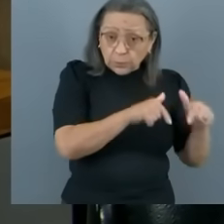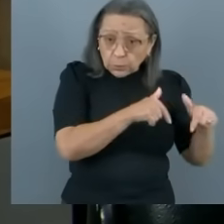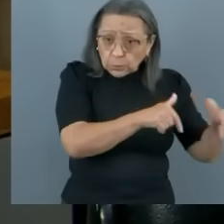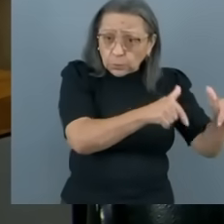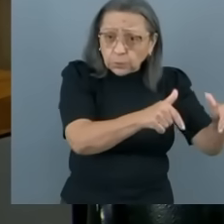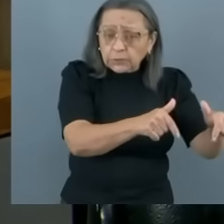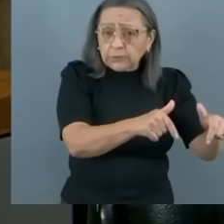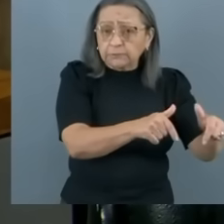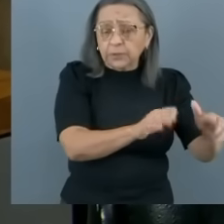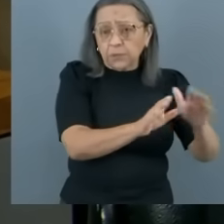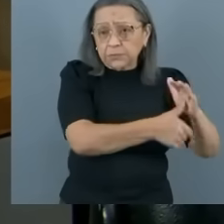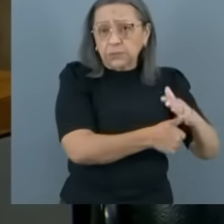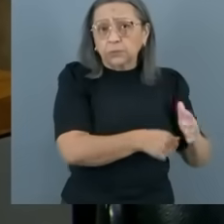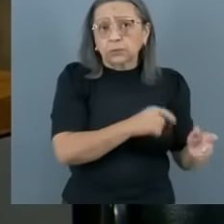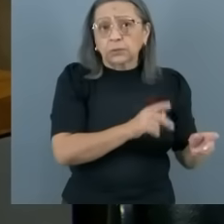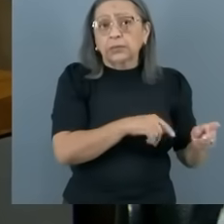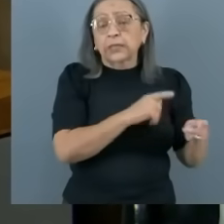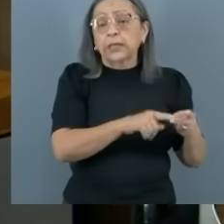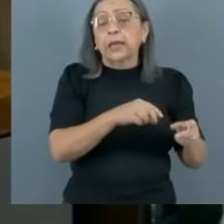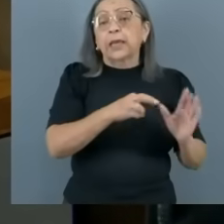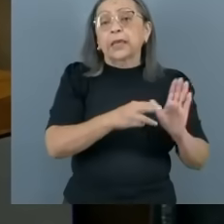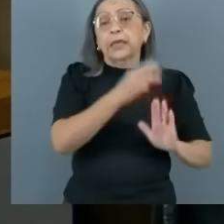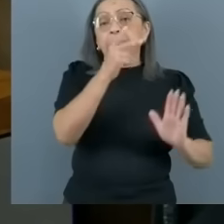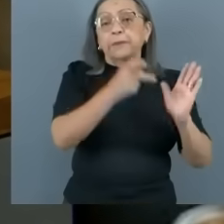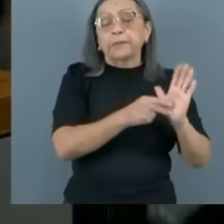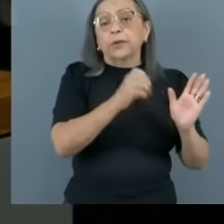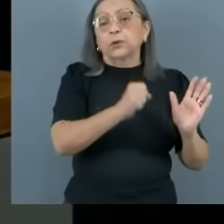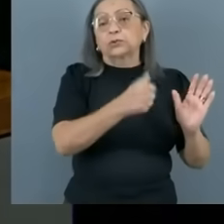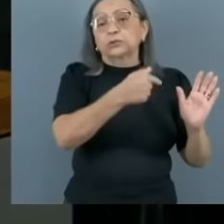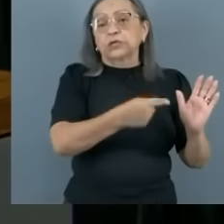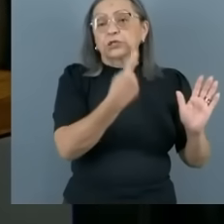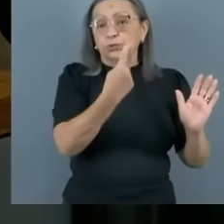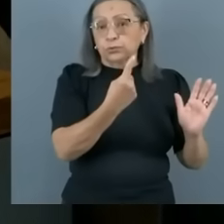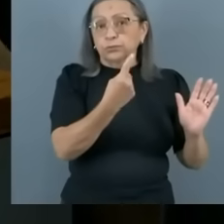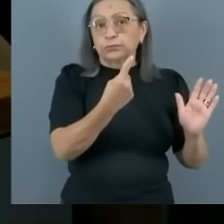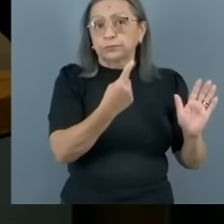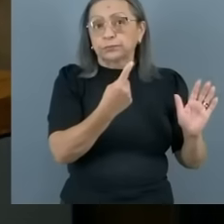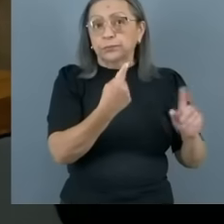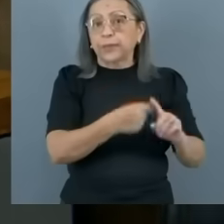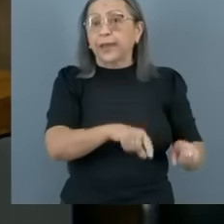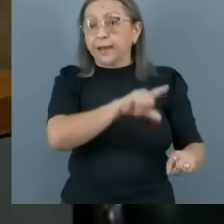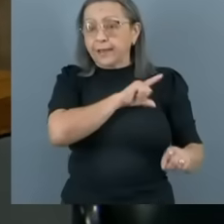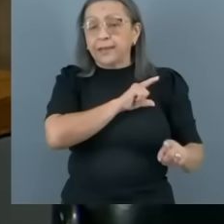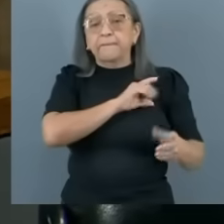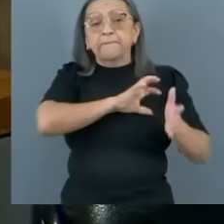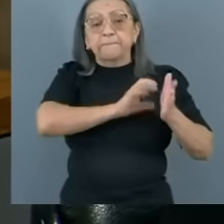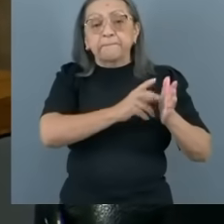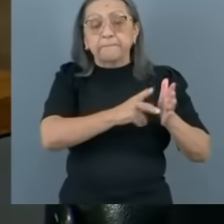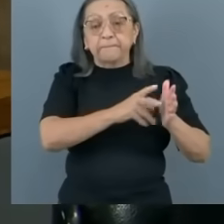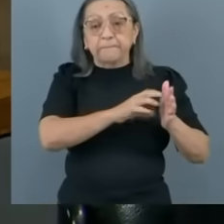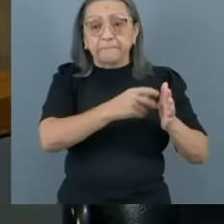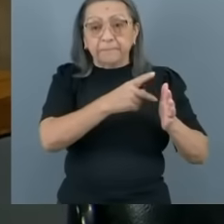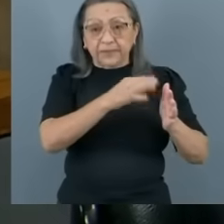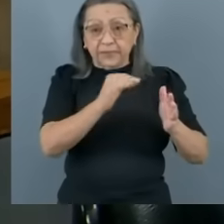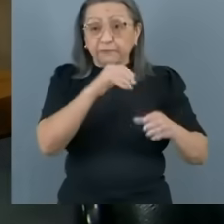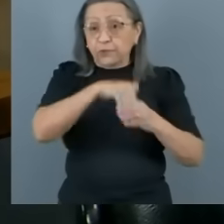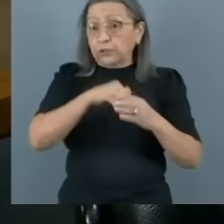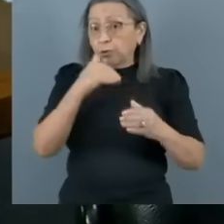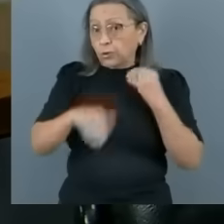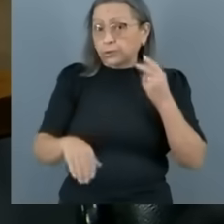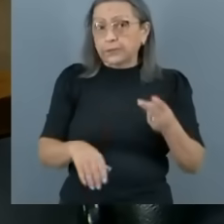MP 871, como o nosso governo começa de combate às fraudes, que o PT votou contra. Os que